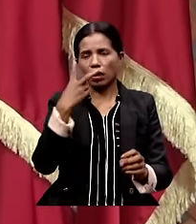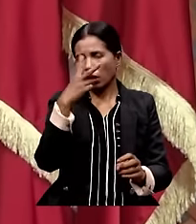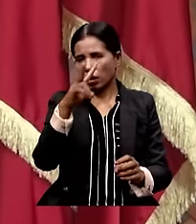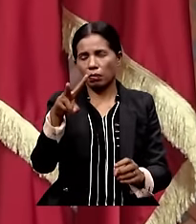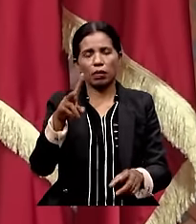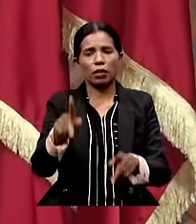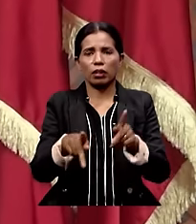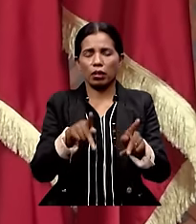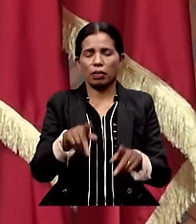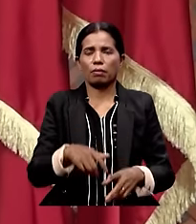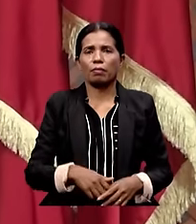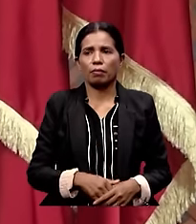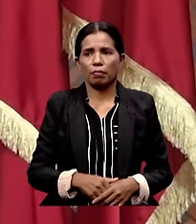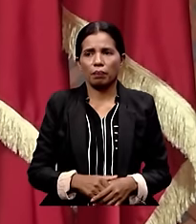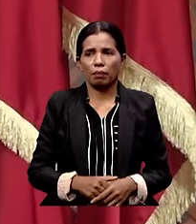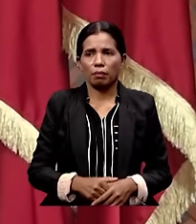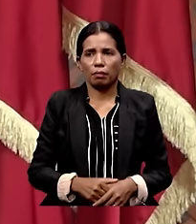Lá